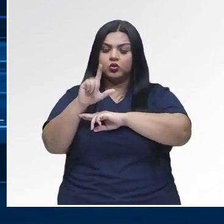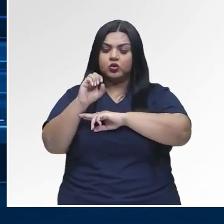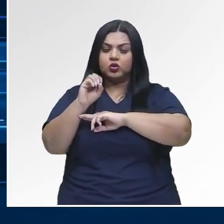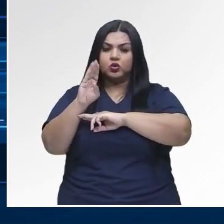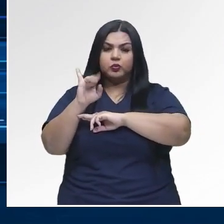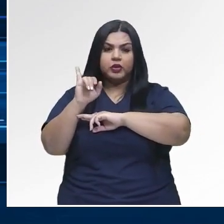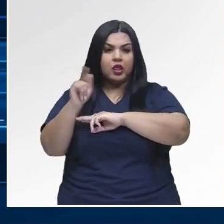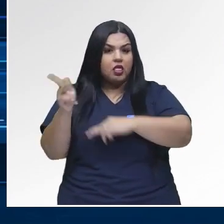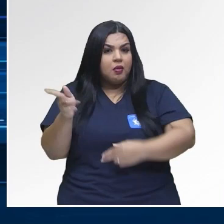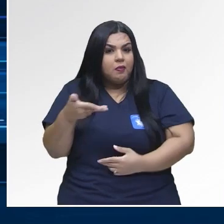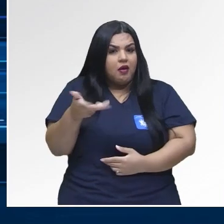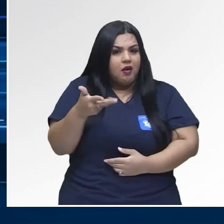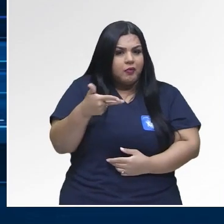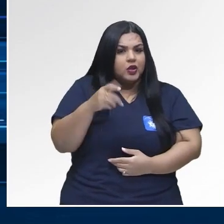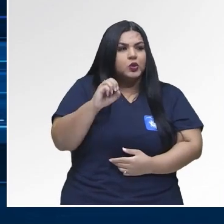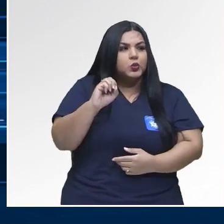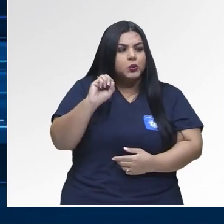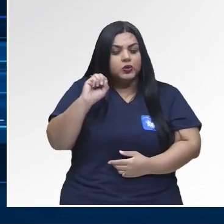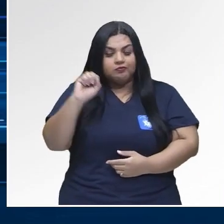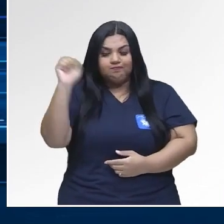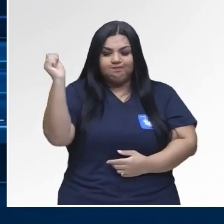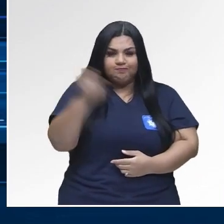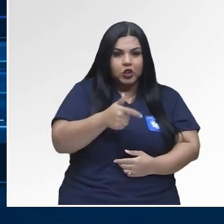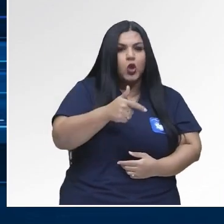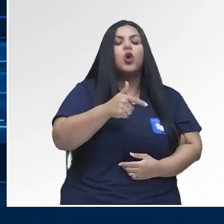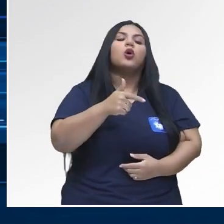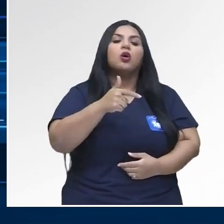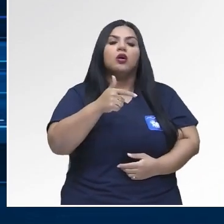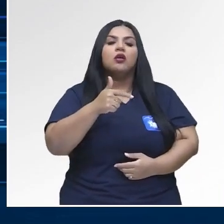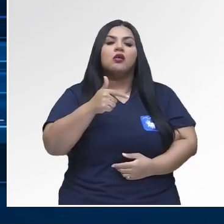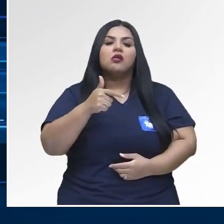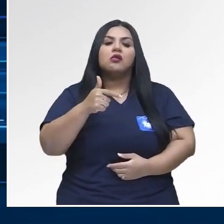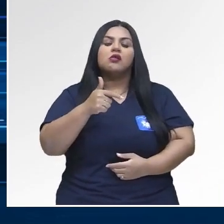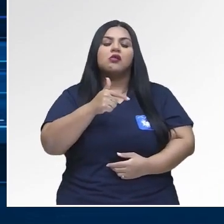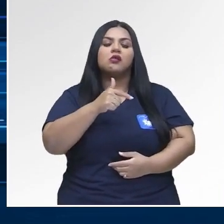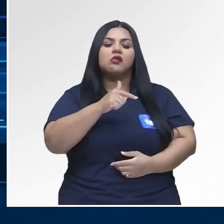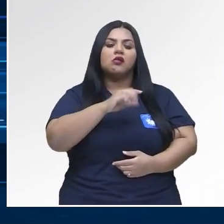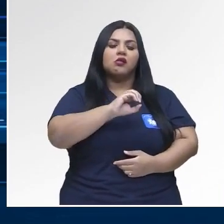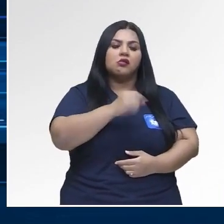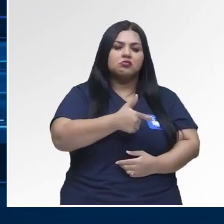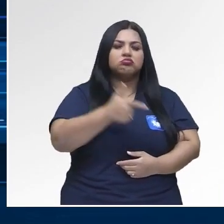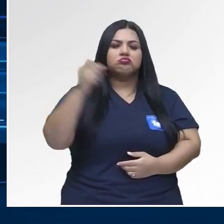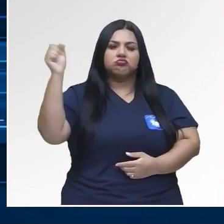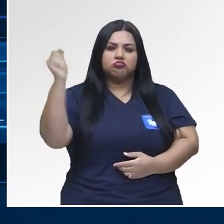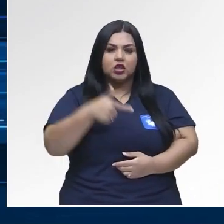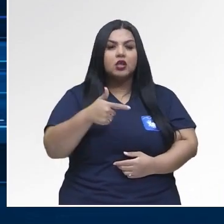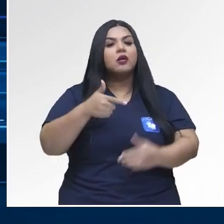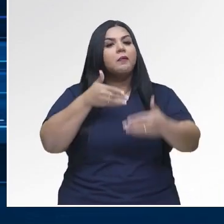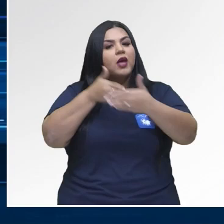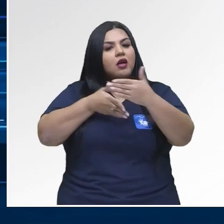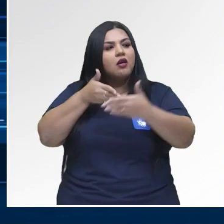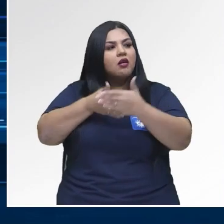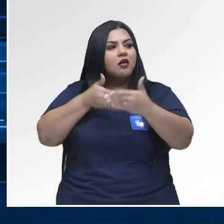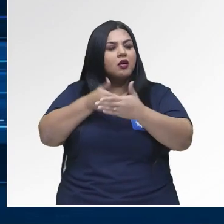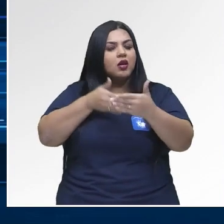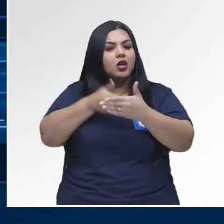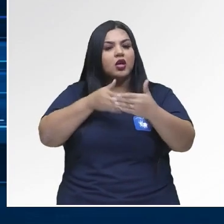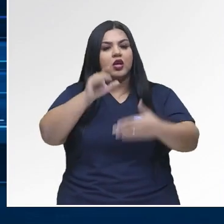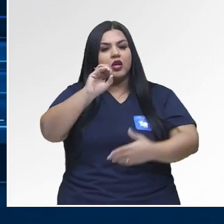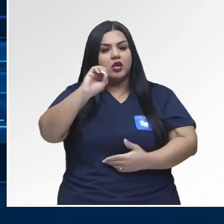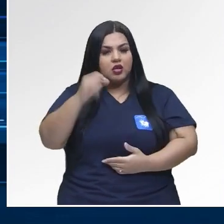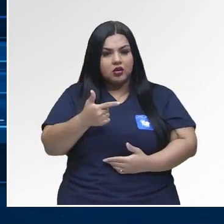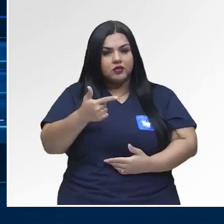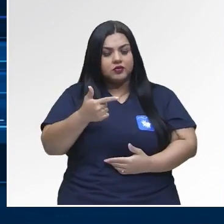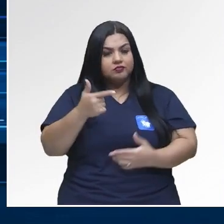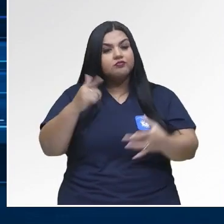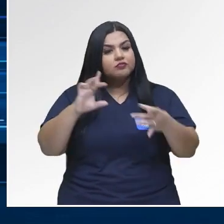que o oxigênio. Então, quando ela se liga às moléculas de hemoglobina, ela impede com que o oxigênio se ligue às